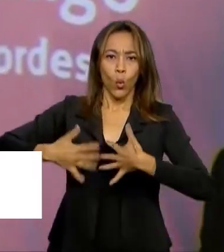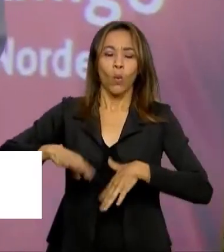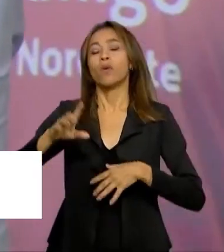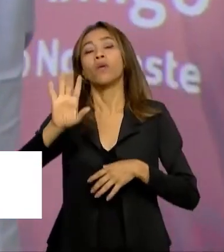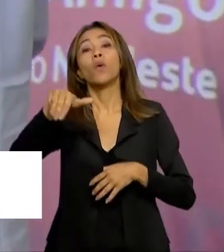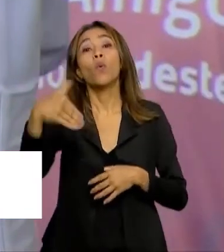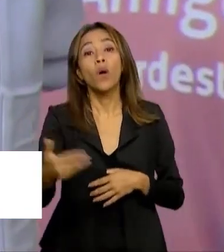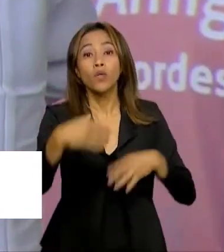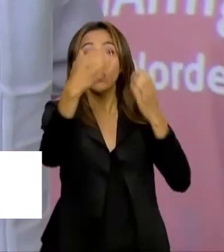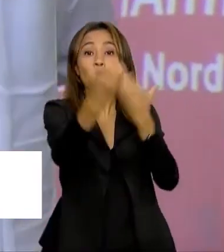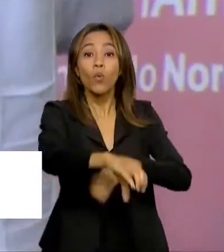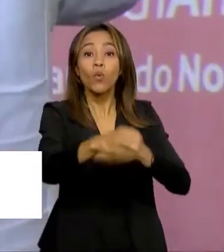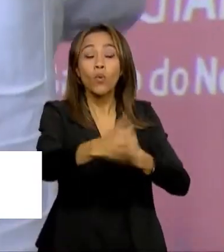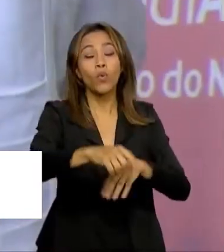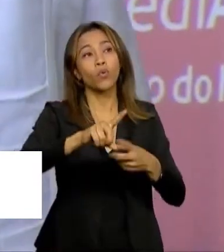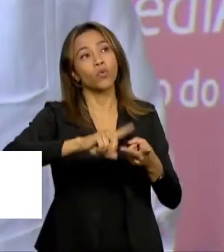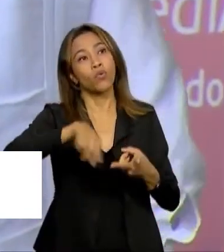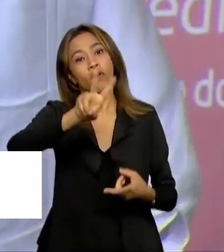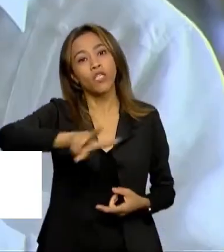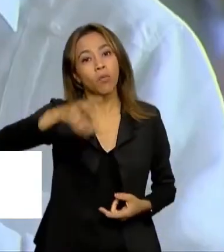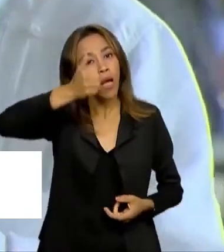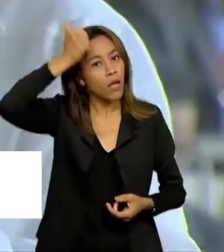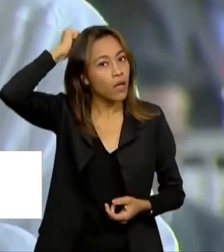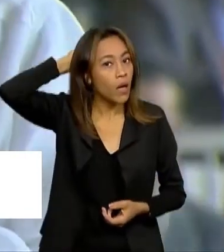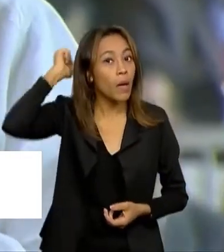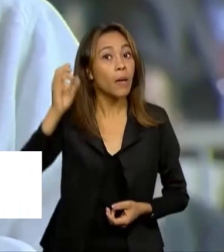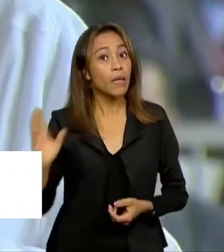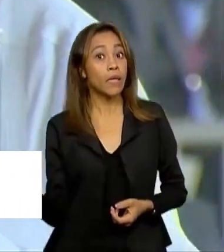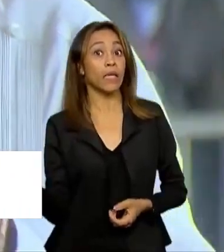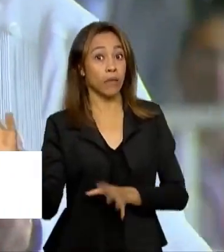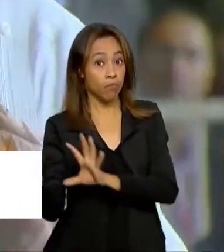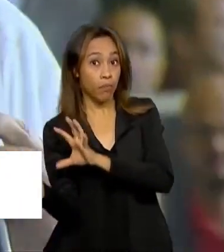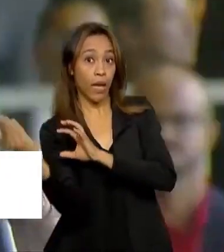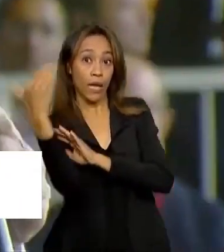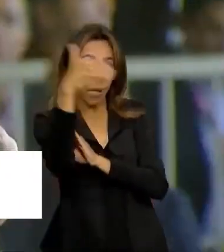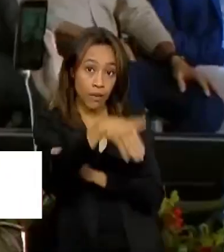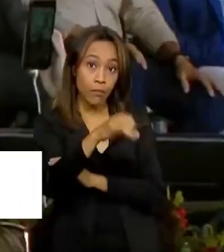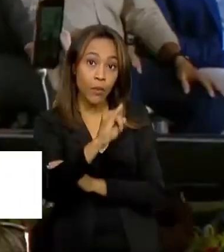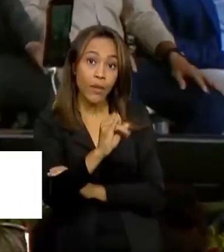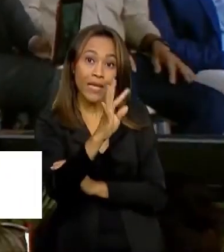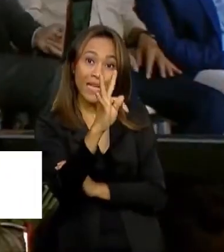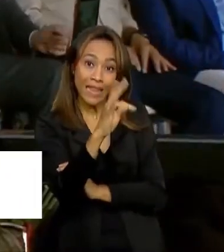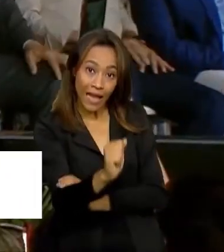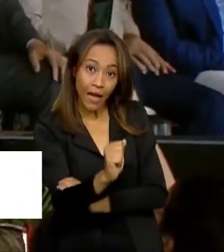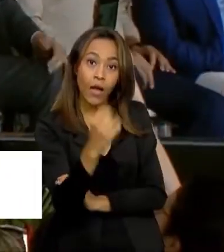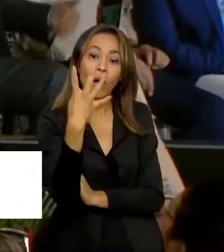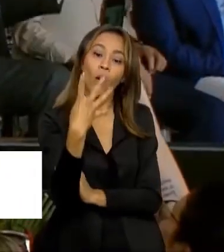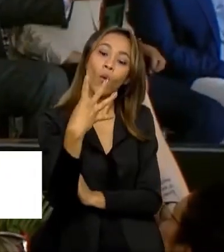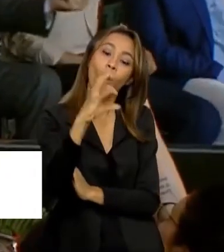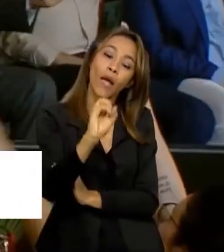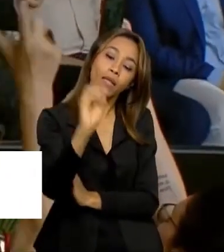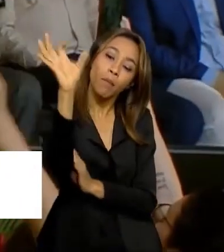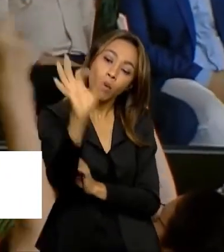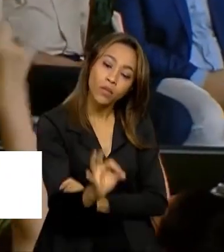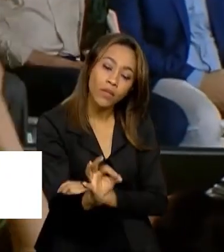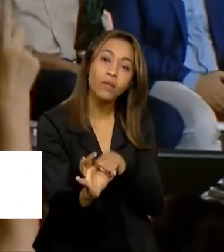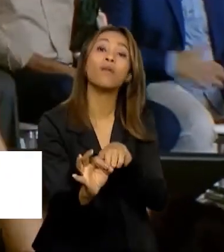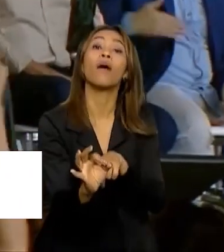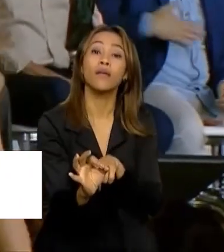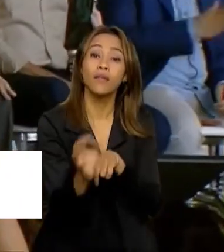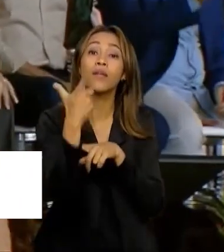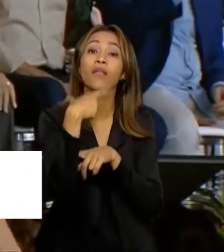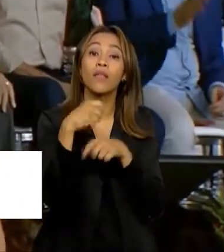concurso vestibular para ir para o ITA, 40% dos alunos são aqui do Ceará. Então o